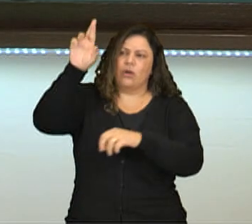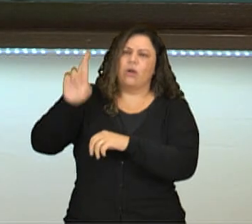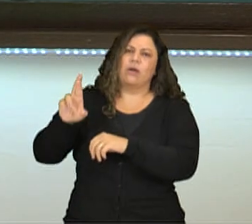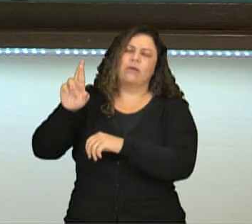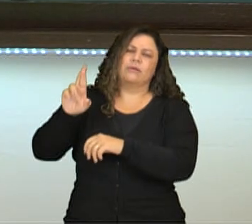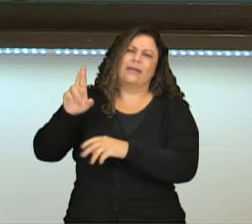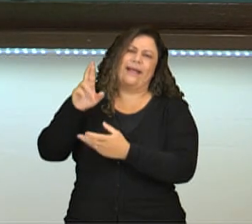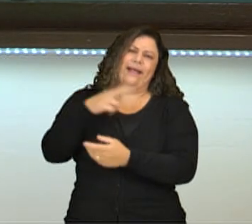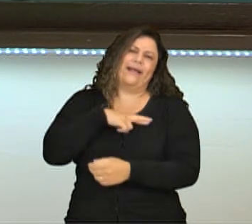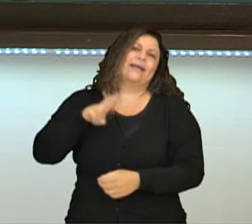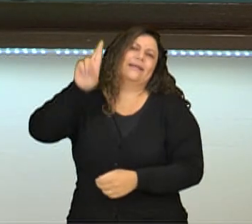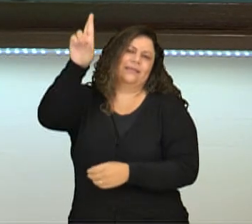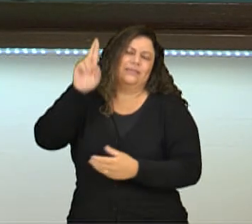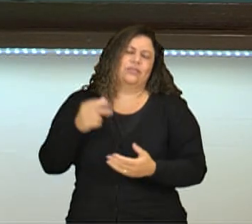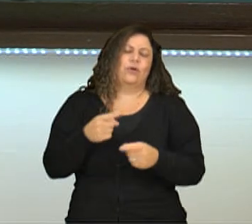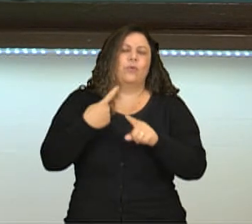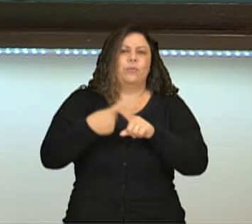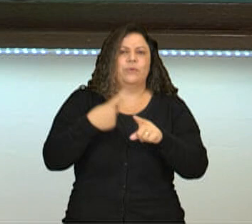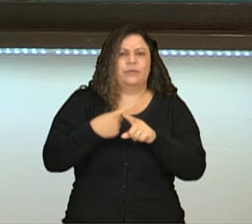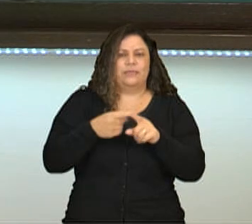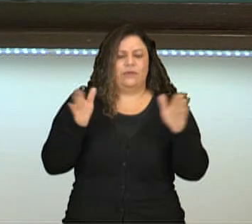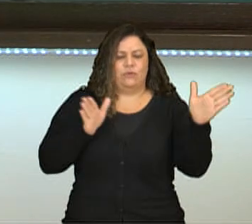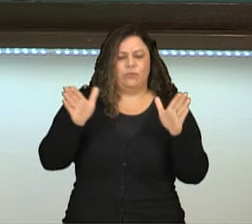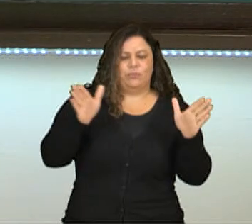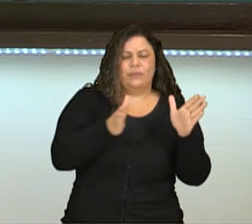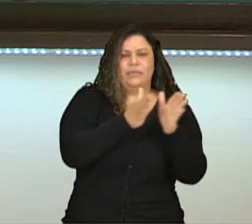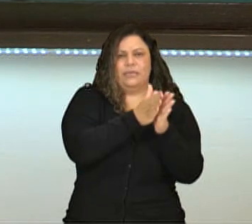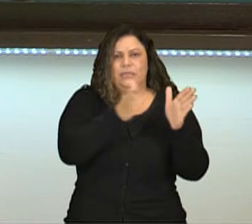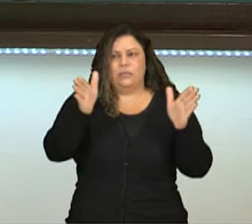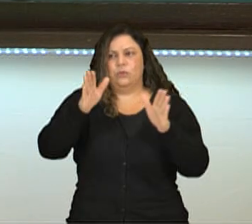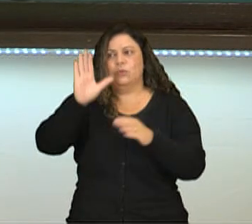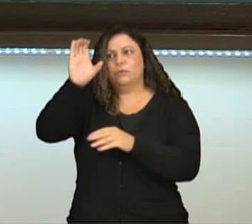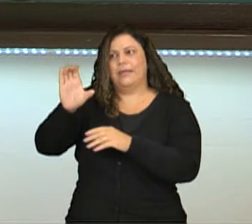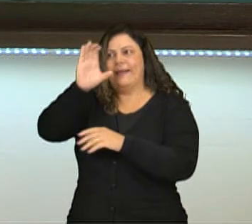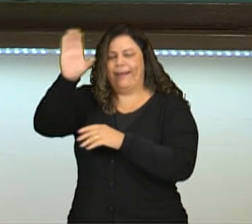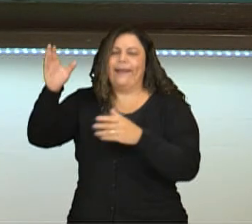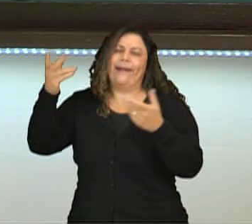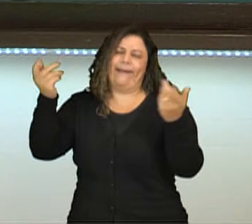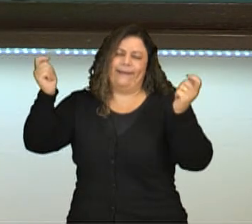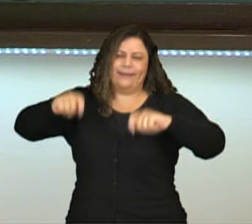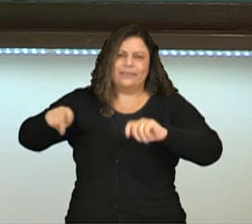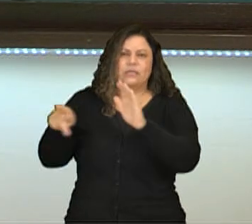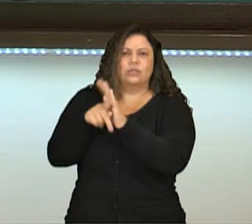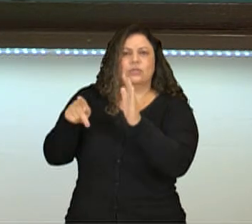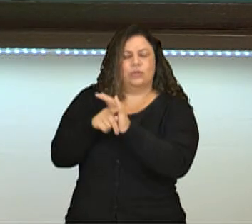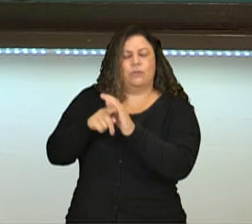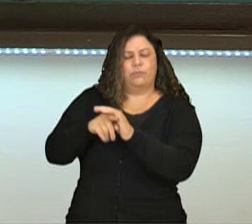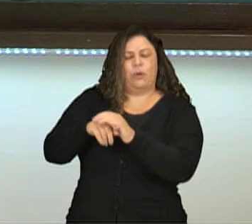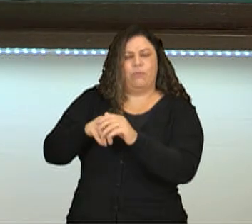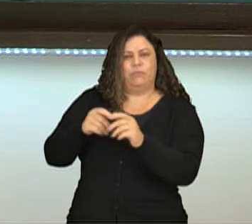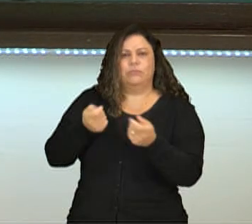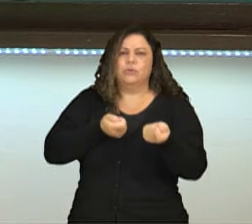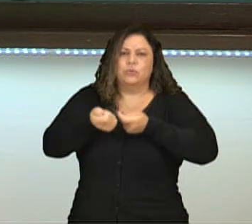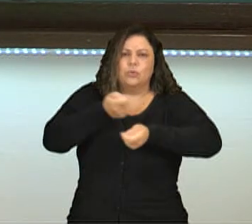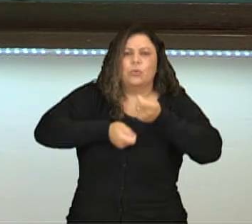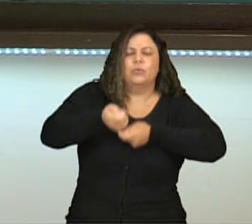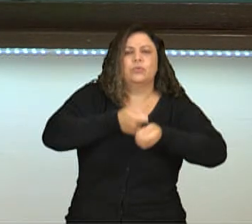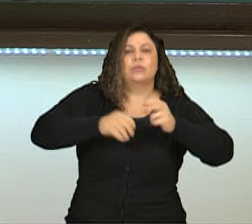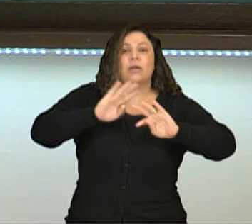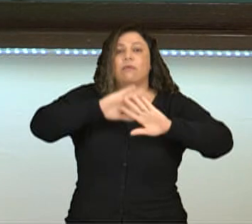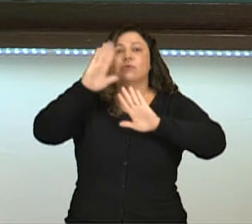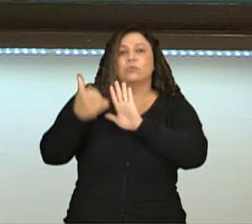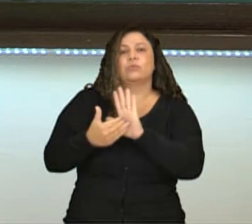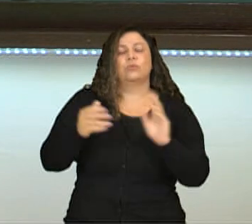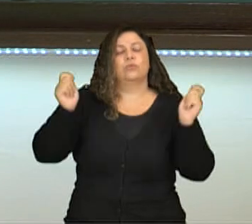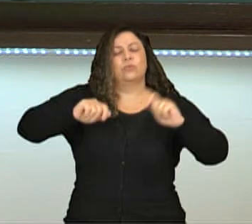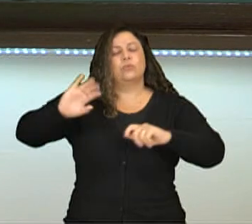no período do teocentrismo, a igreja controlava o conhecimento, né? Então, tudo o que